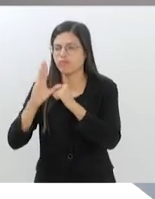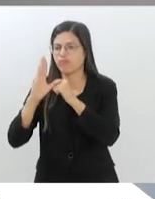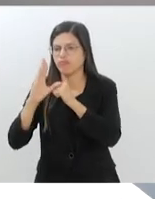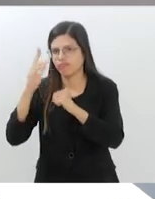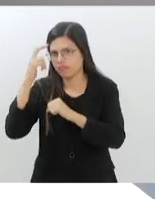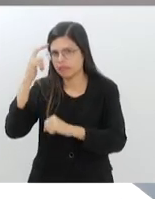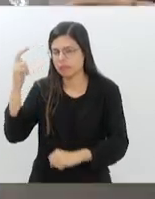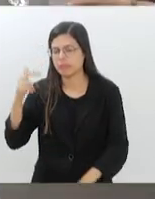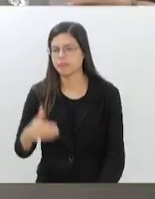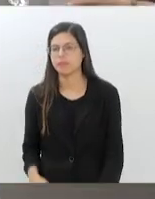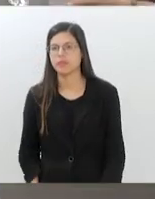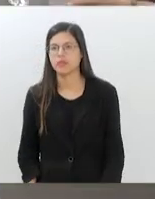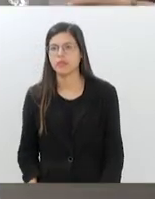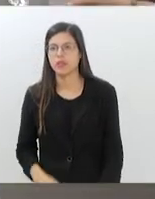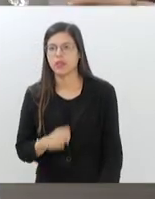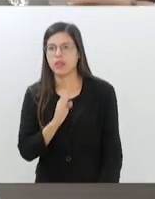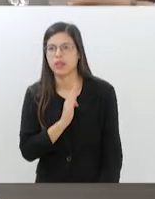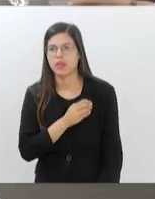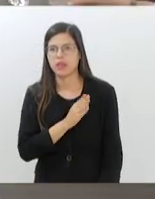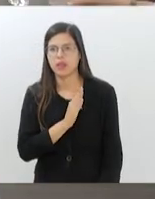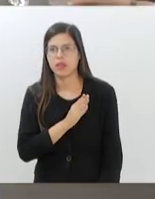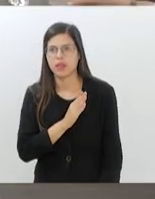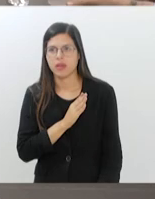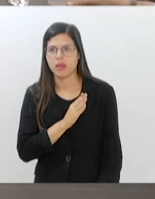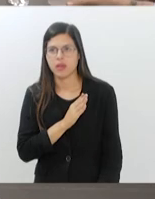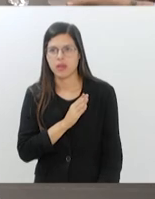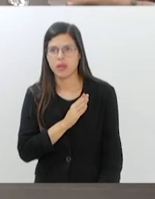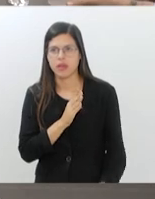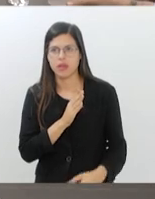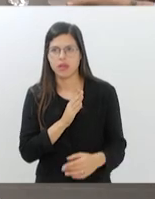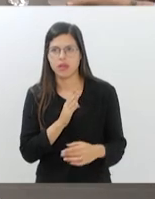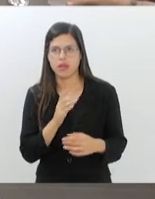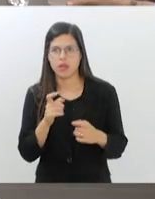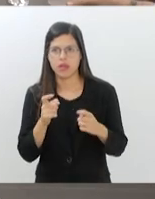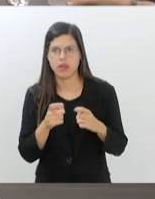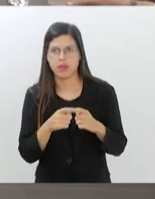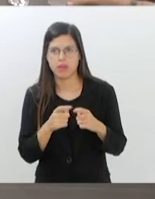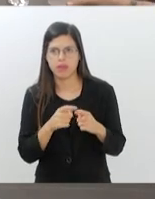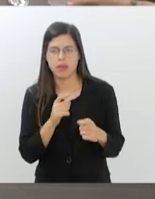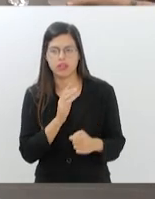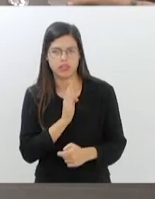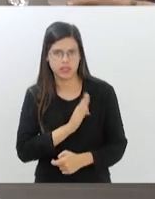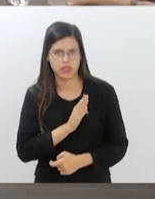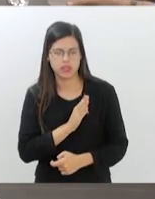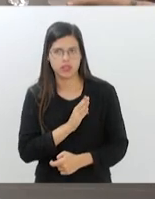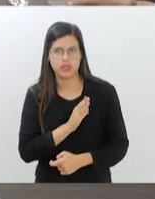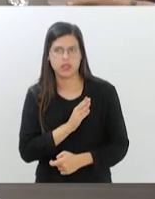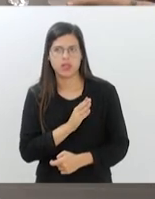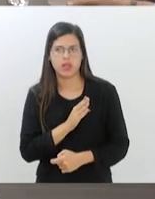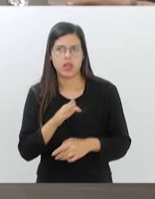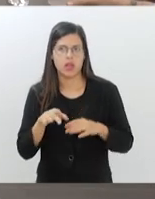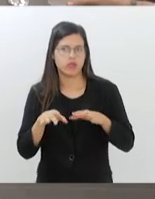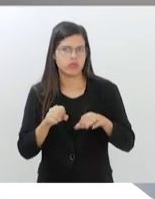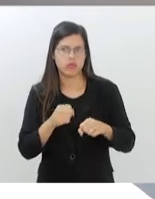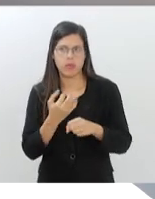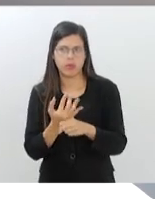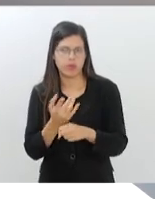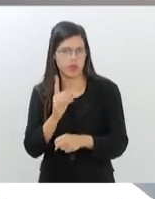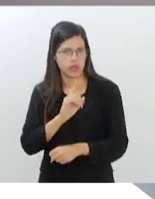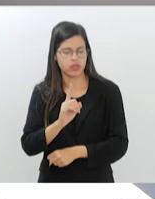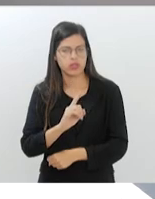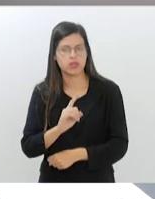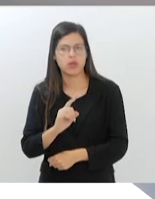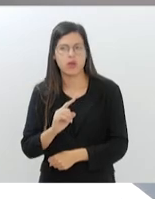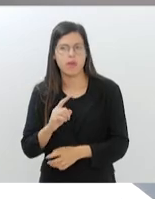permite medic form fo Gru psu formou nessas outras quat a minha questão que eu ia levantar